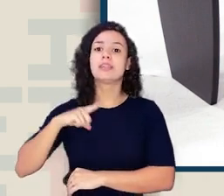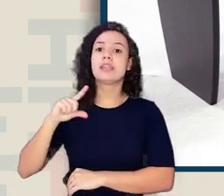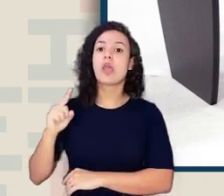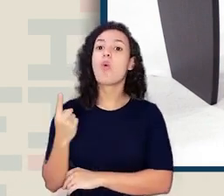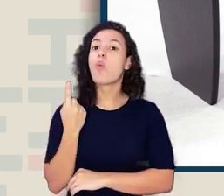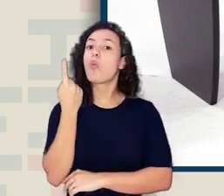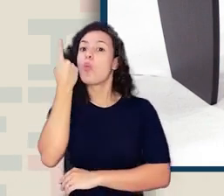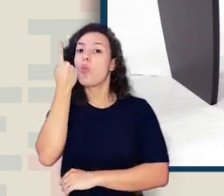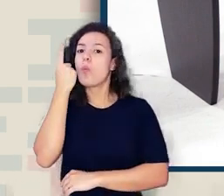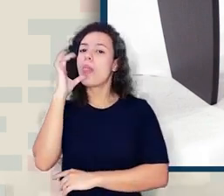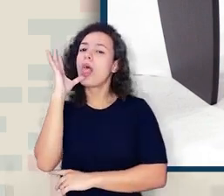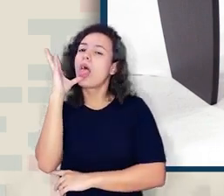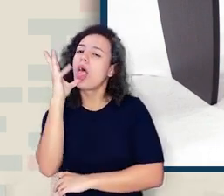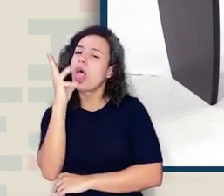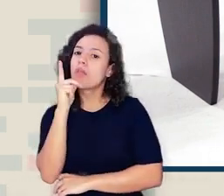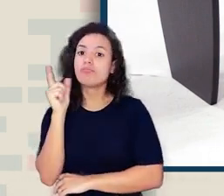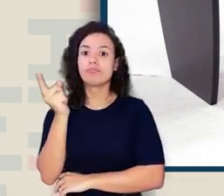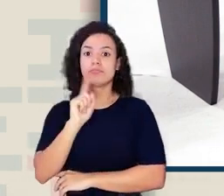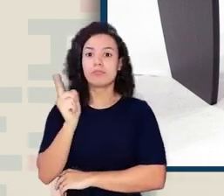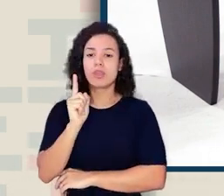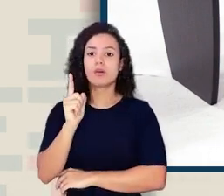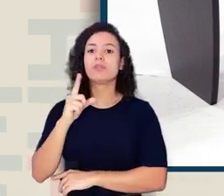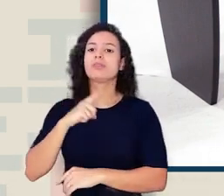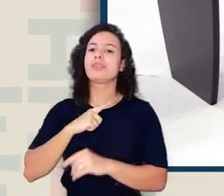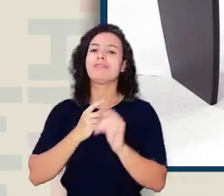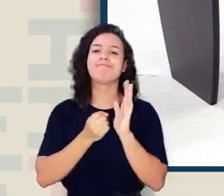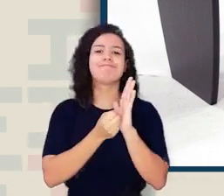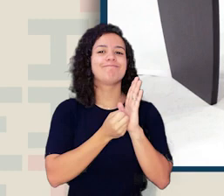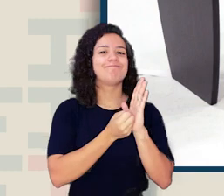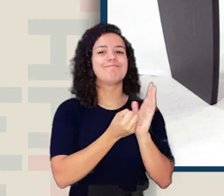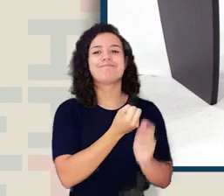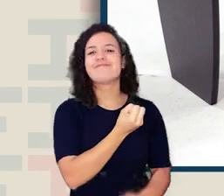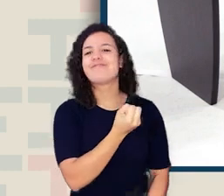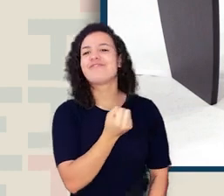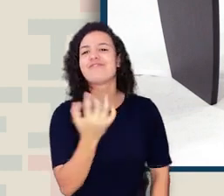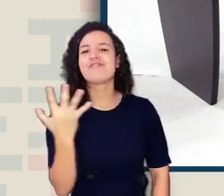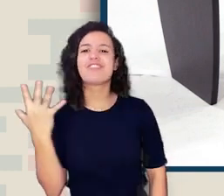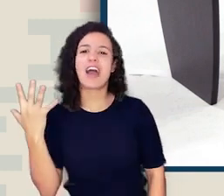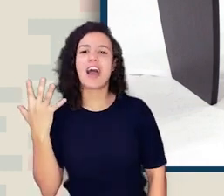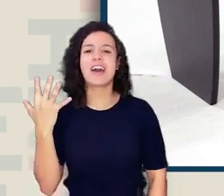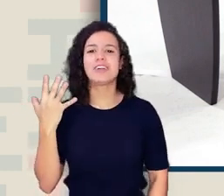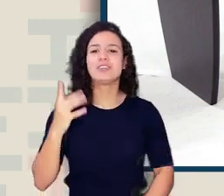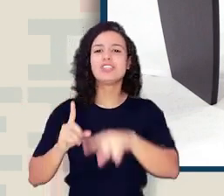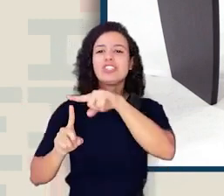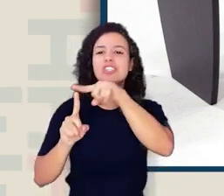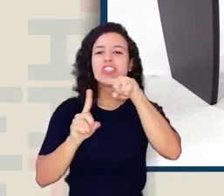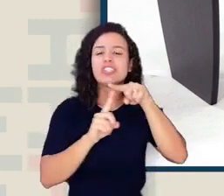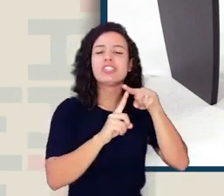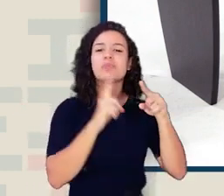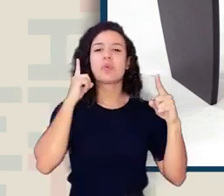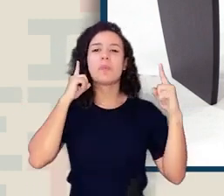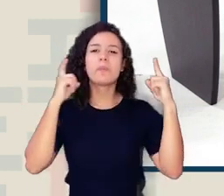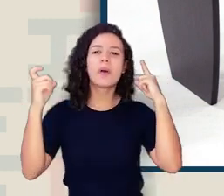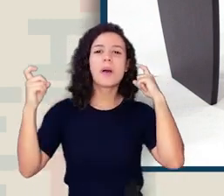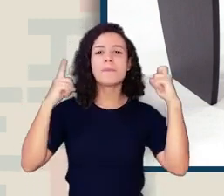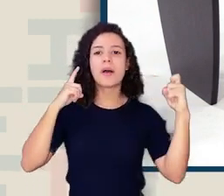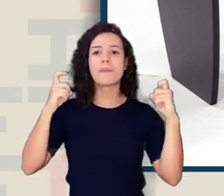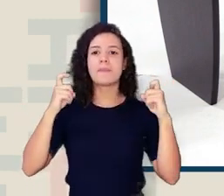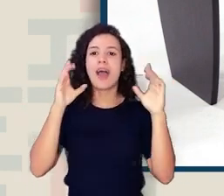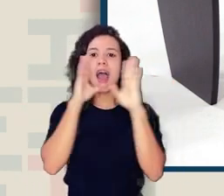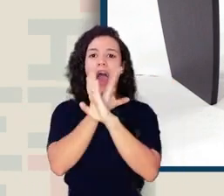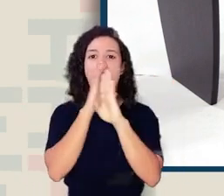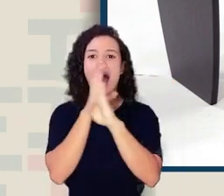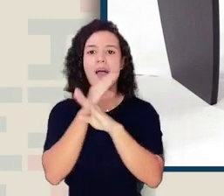não apenas um único andamento lento, mas sim uma variedade de toques festivos em andamento